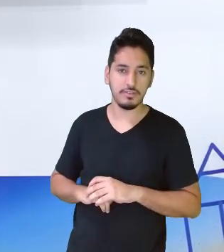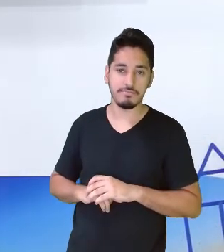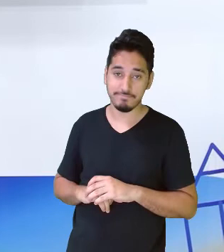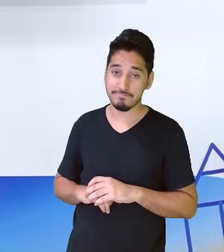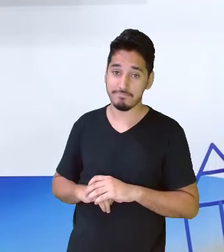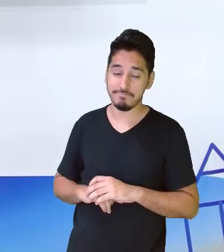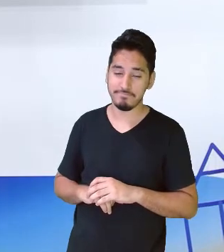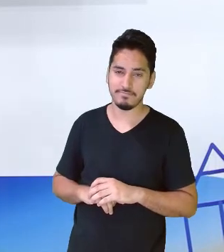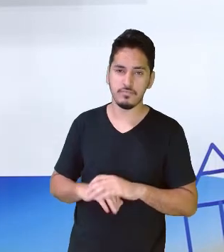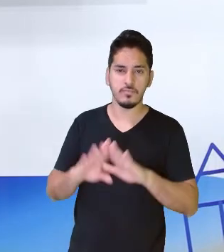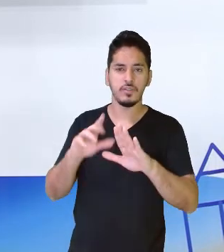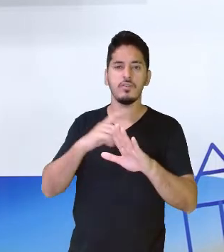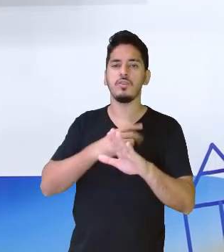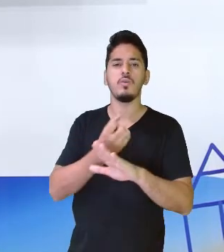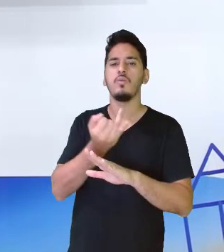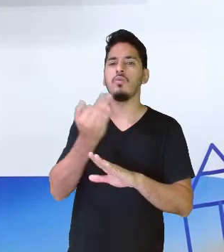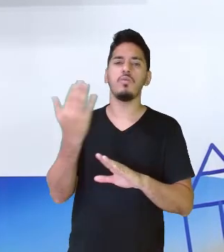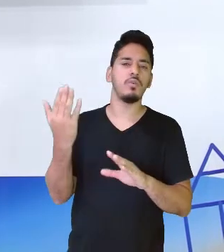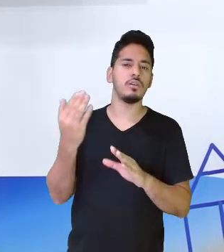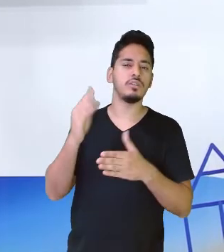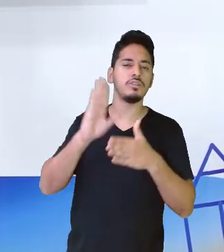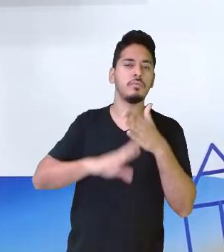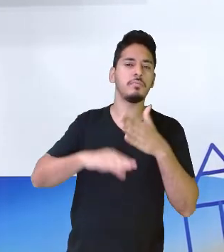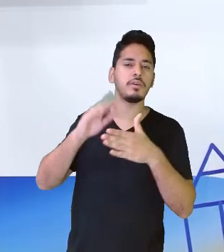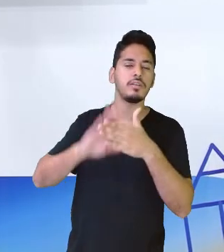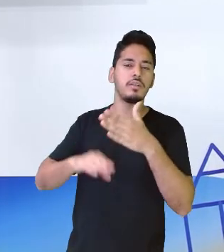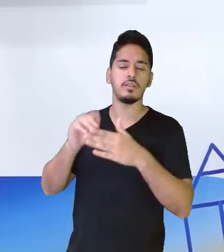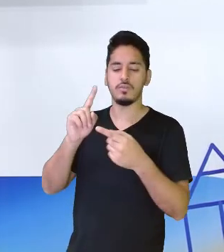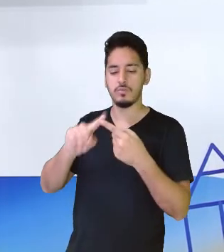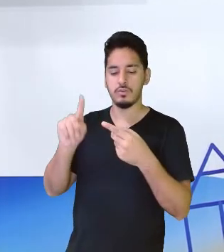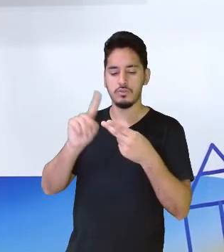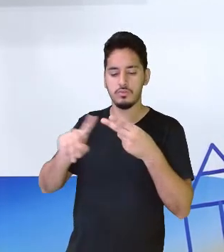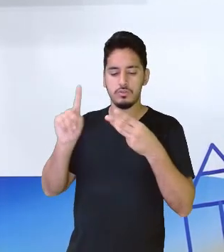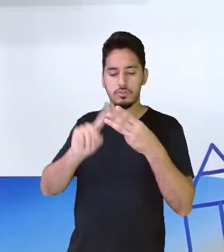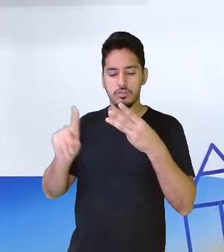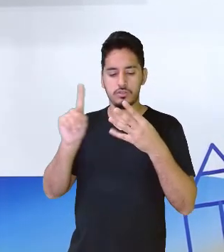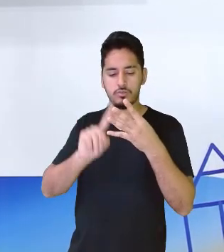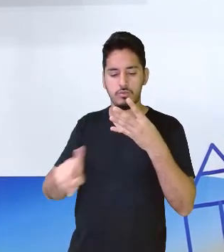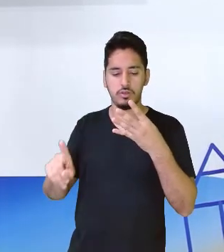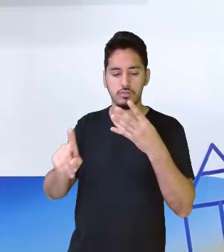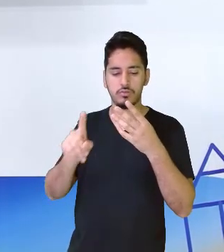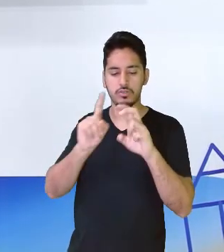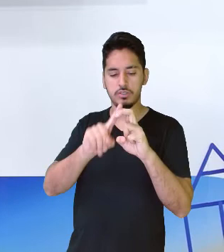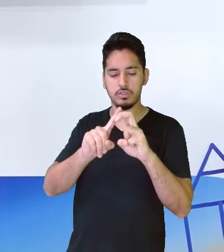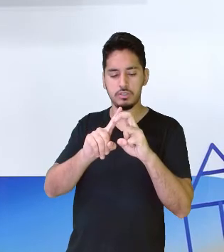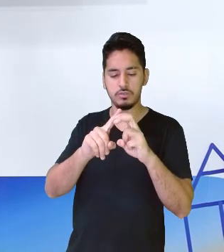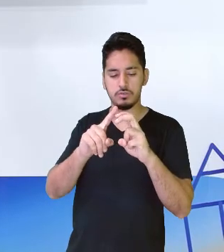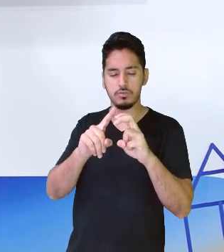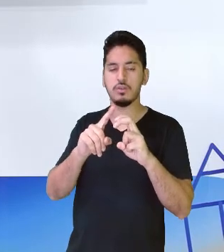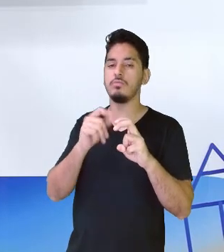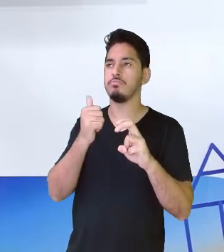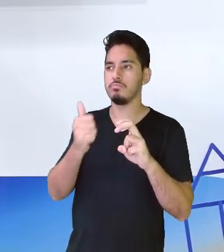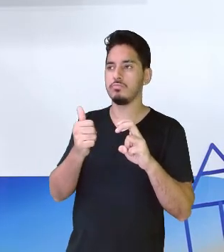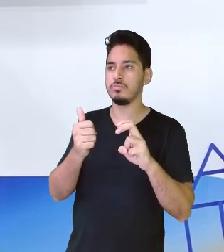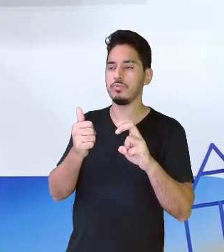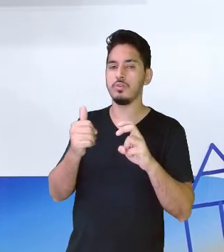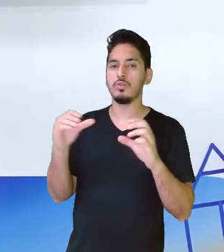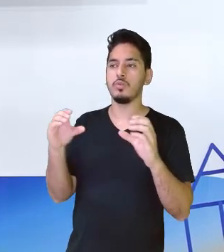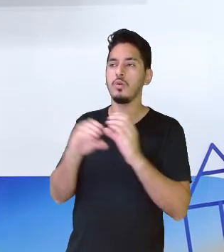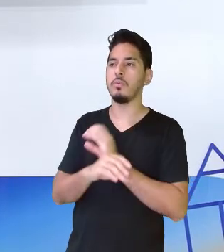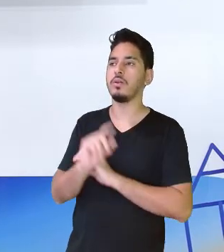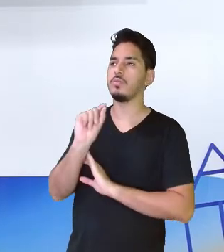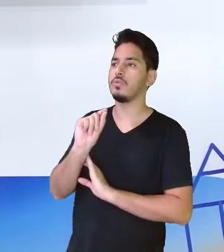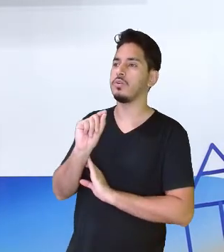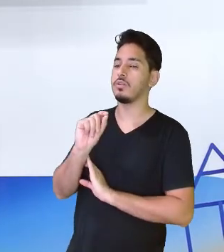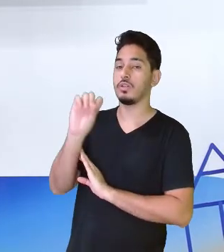total. E aqui eu tenho quantas partes pintadas? 1, 2, 3, 4, 5. De um total